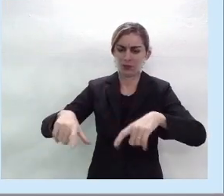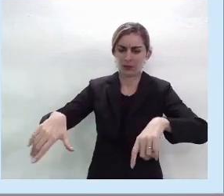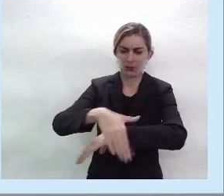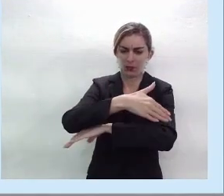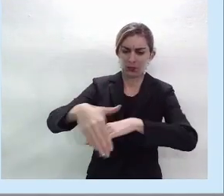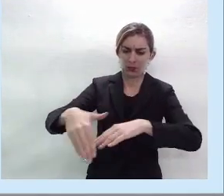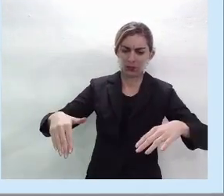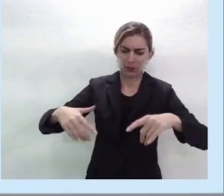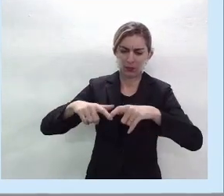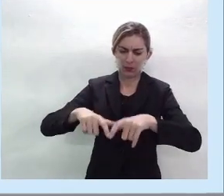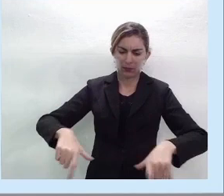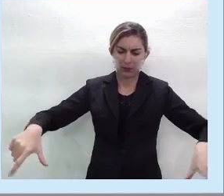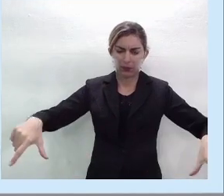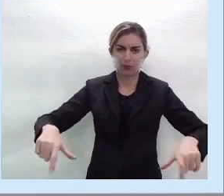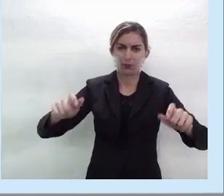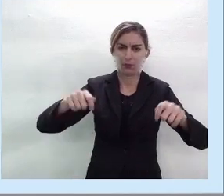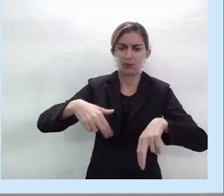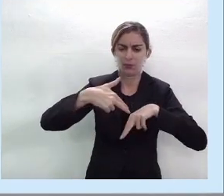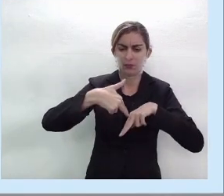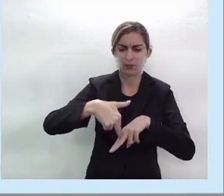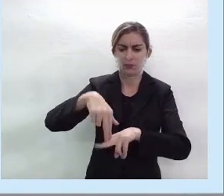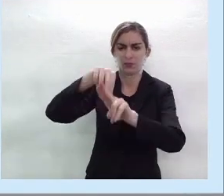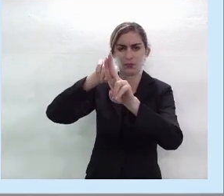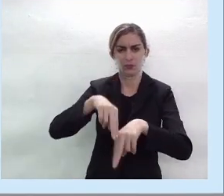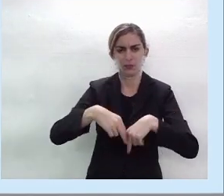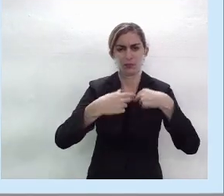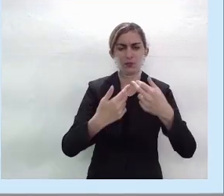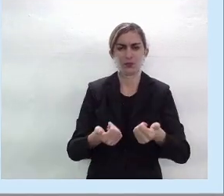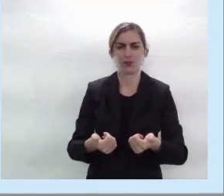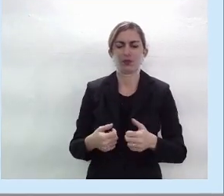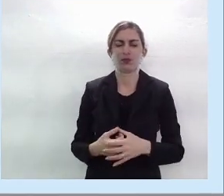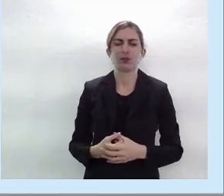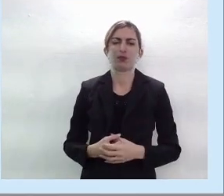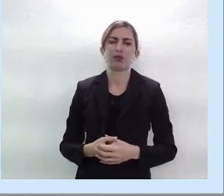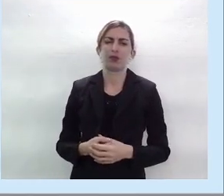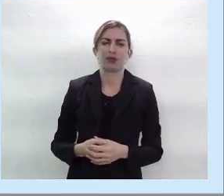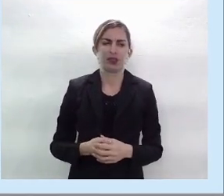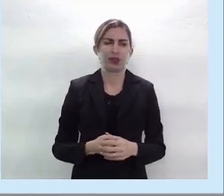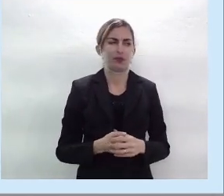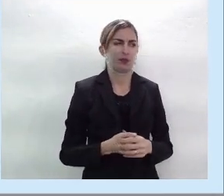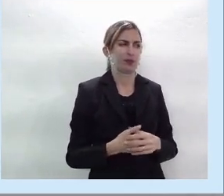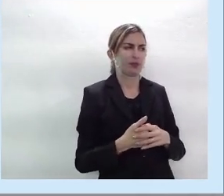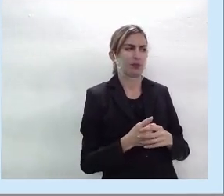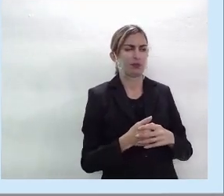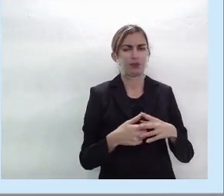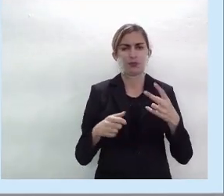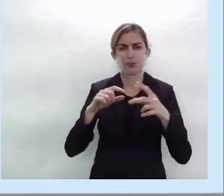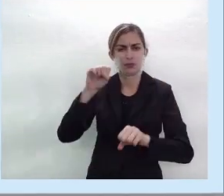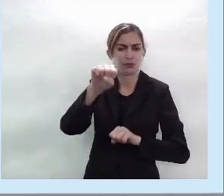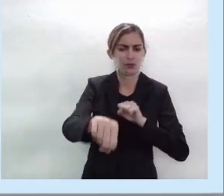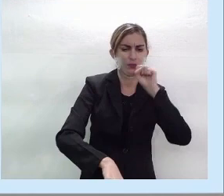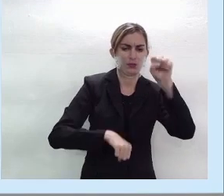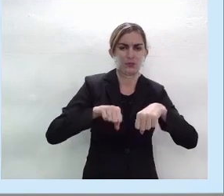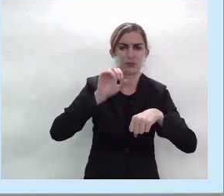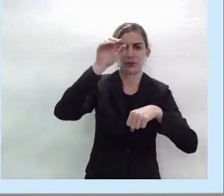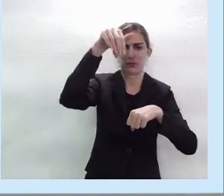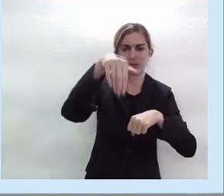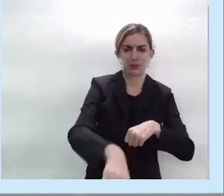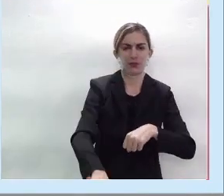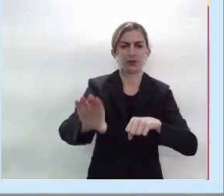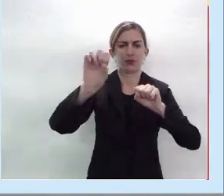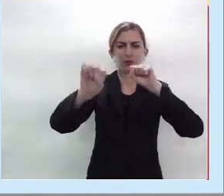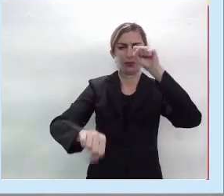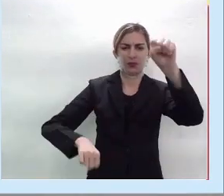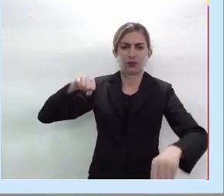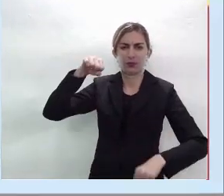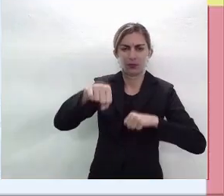algumas partes das ruas em prática de skate park, ok? O ciclismo